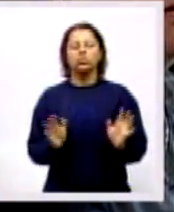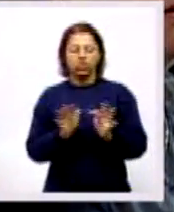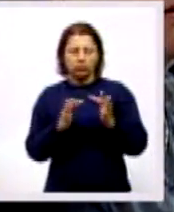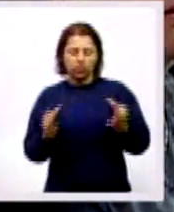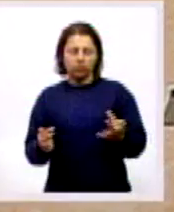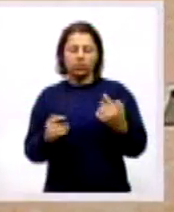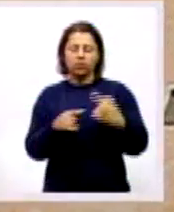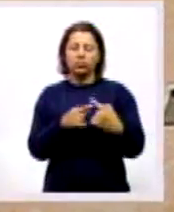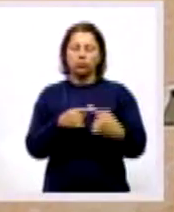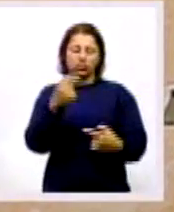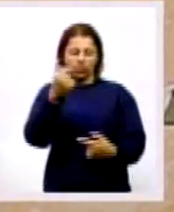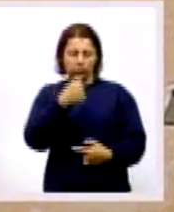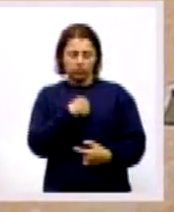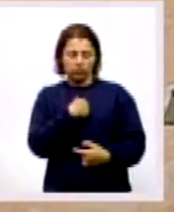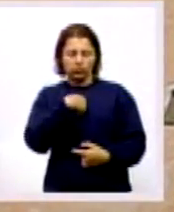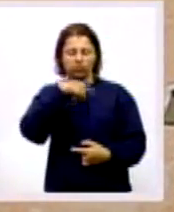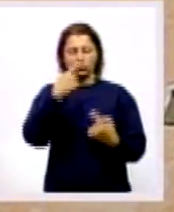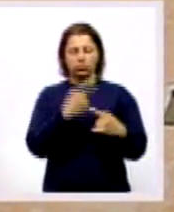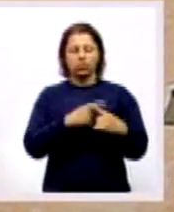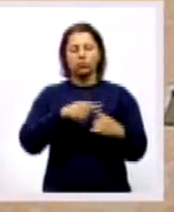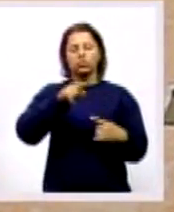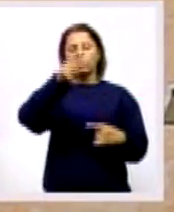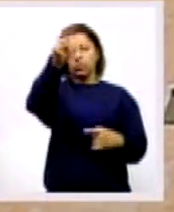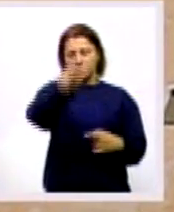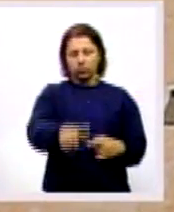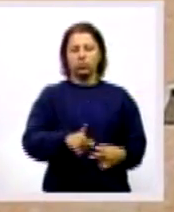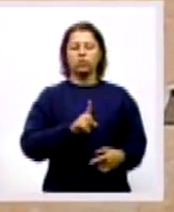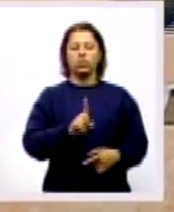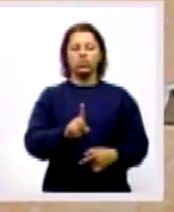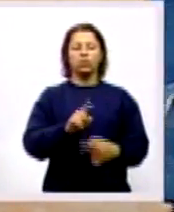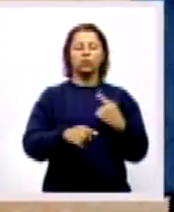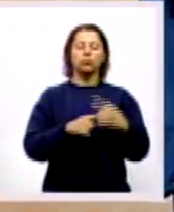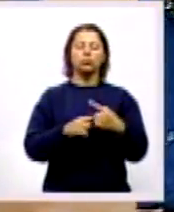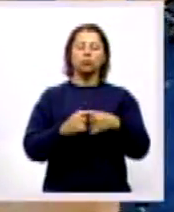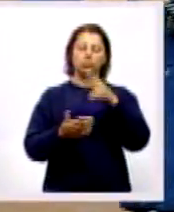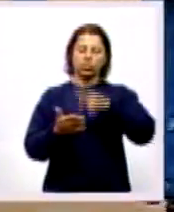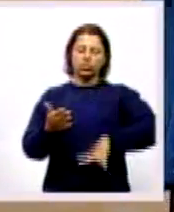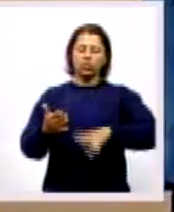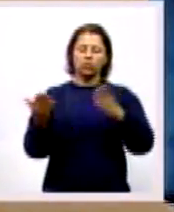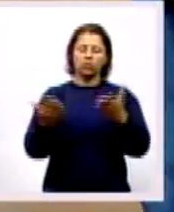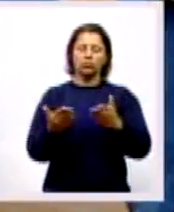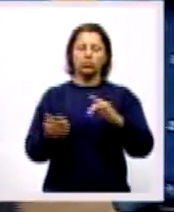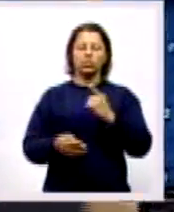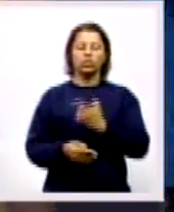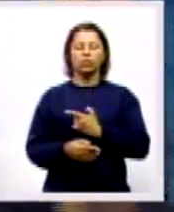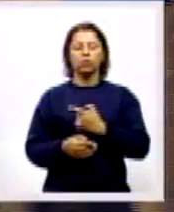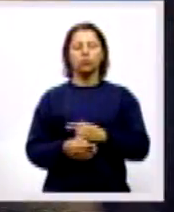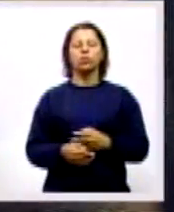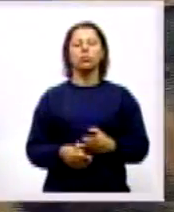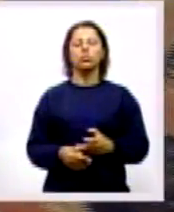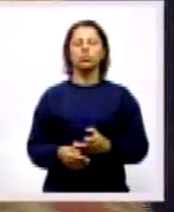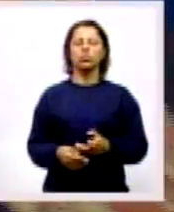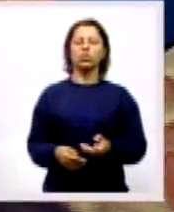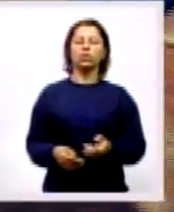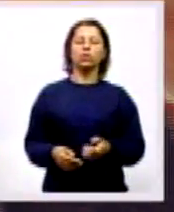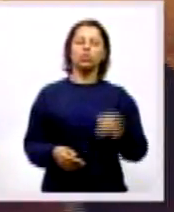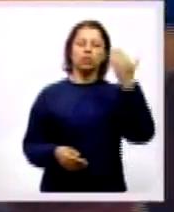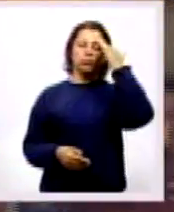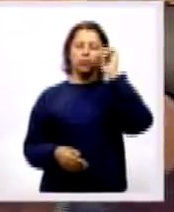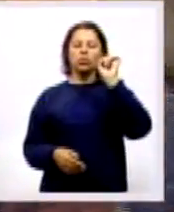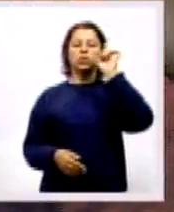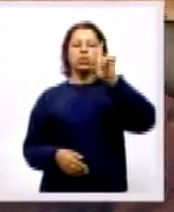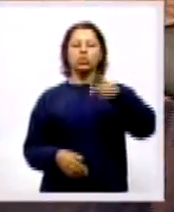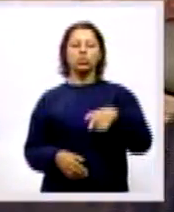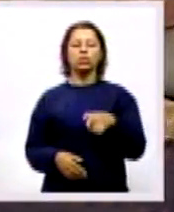você. E este texto vai justamente trabalhar aqueles que são, que nós podemos,